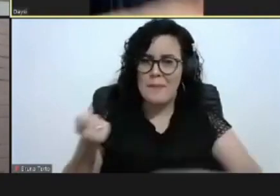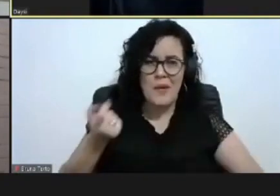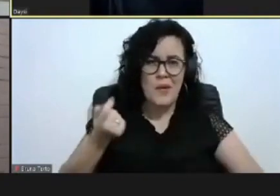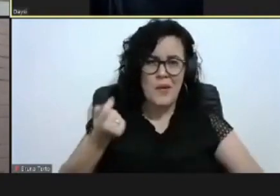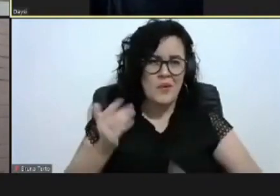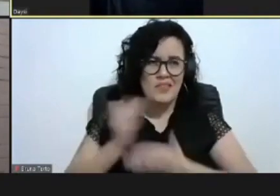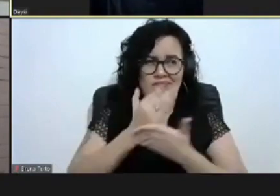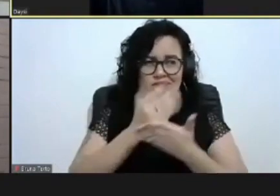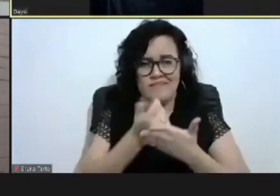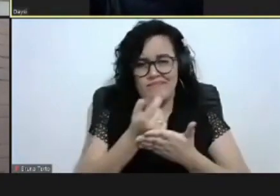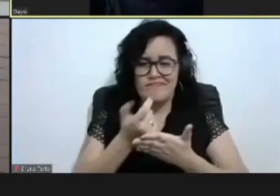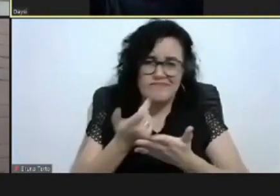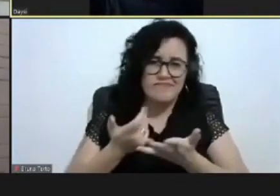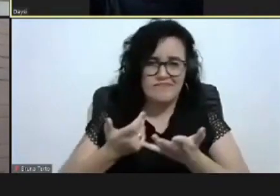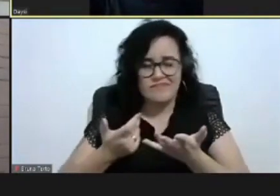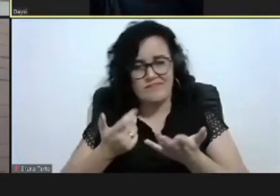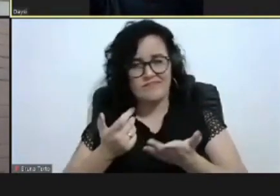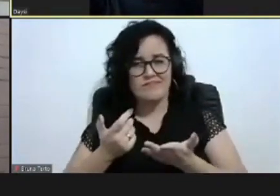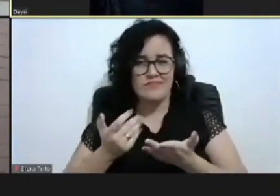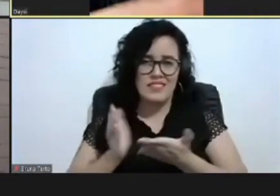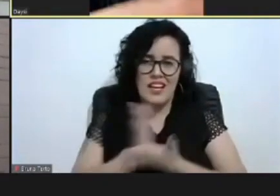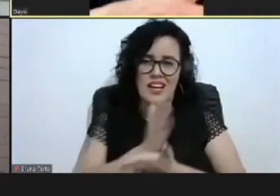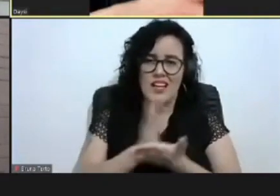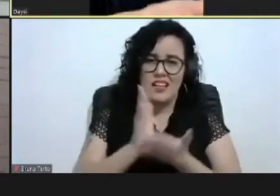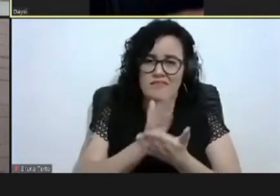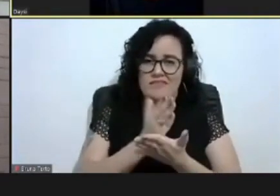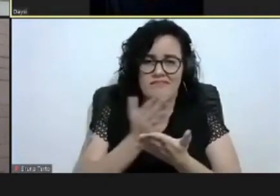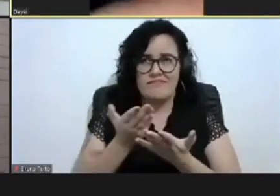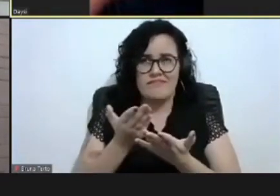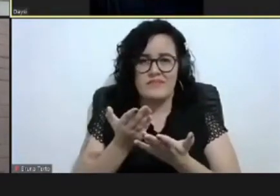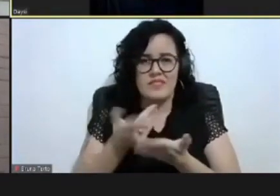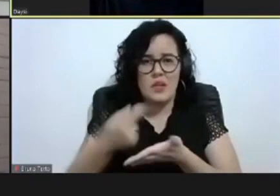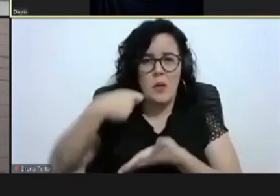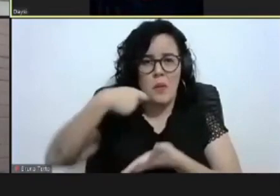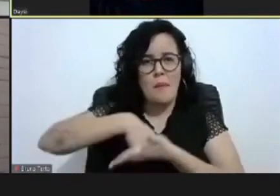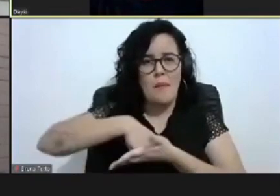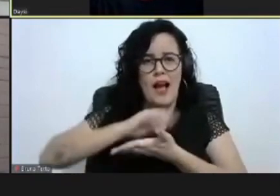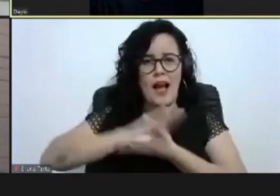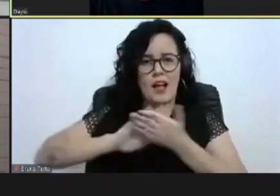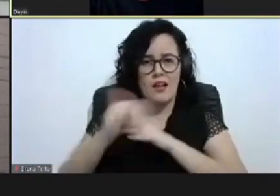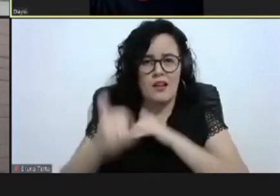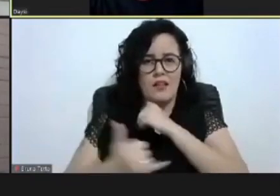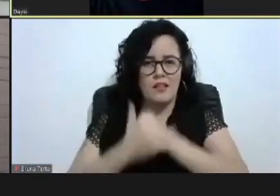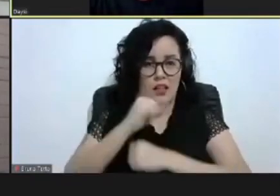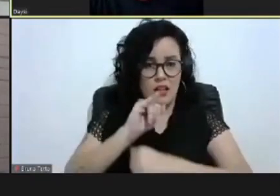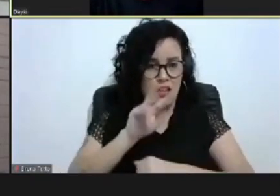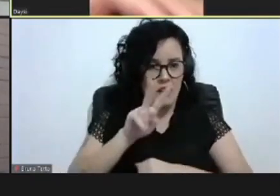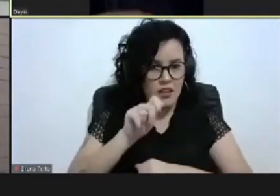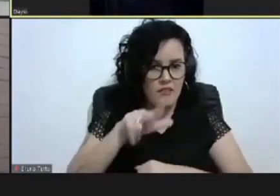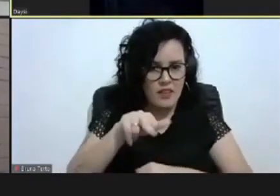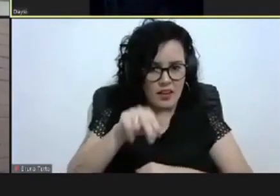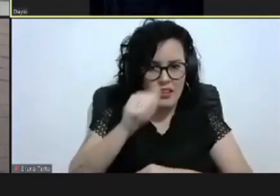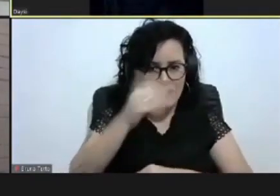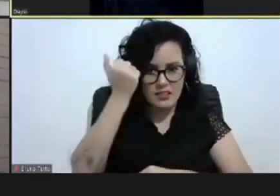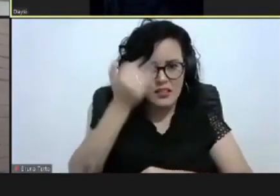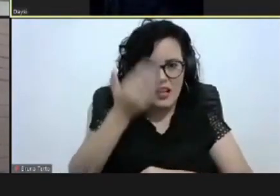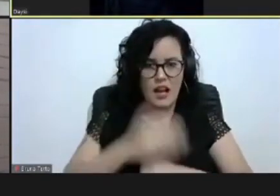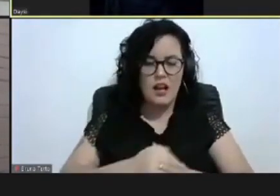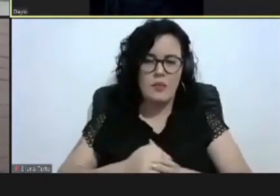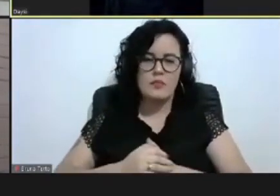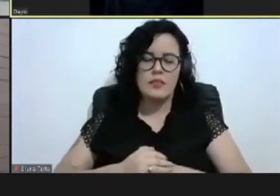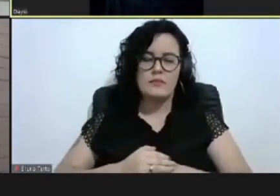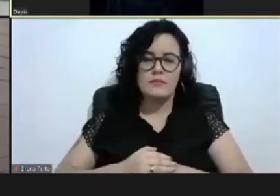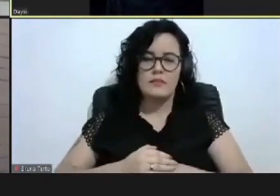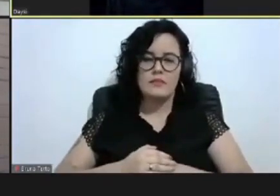livrarias também não estão pagando, eu acho que a Ivana pode falar melhor sobre isso,